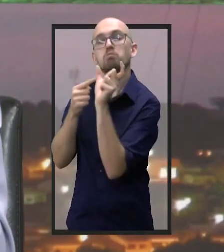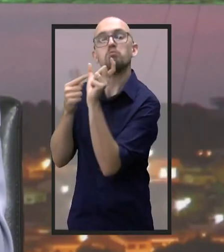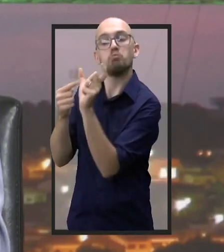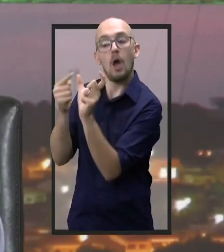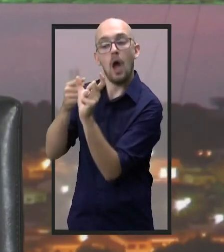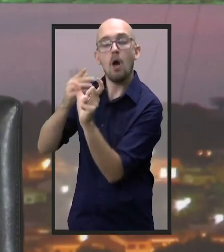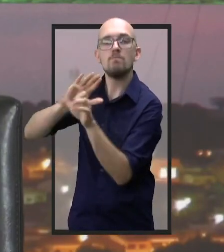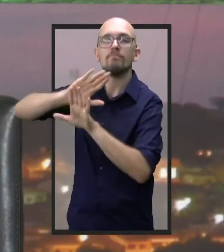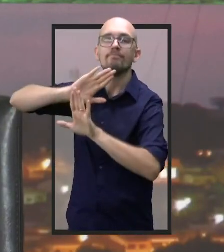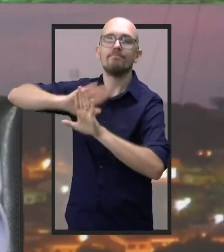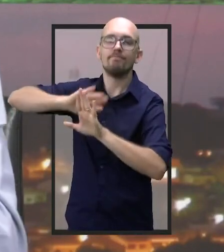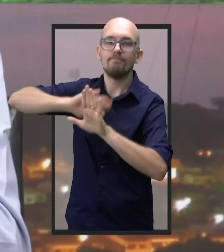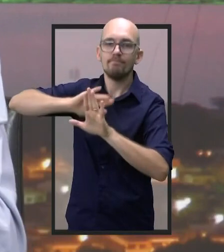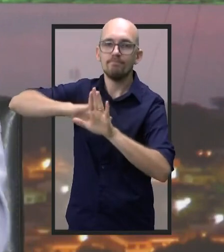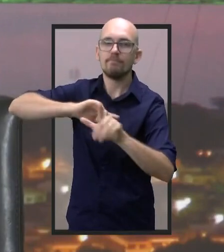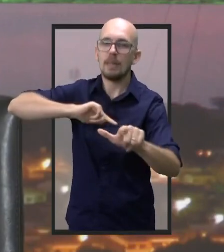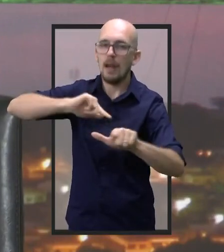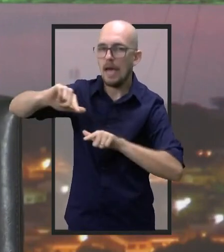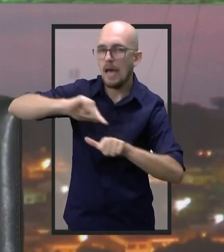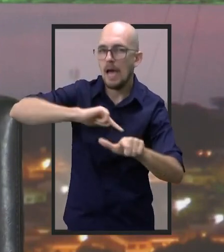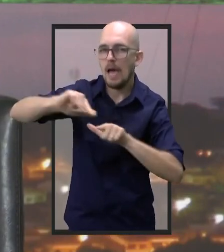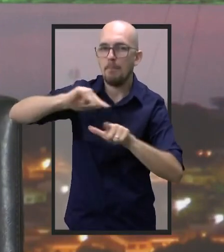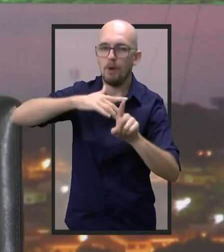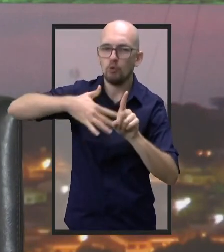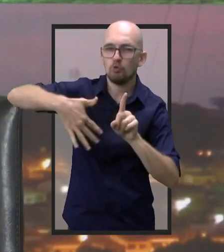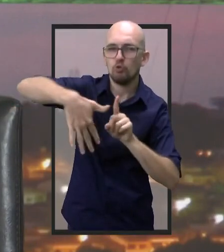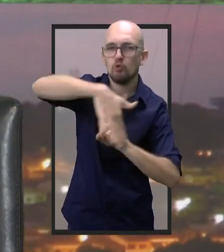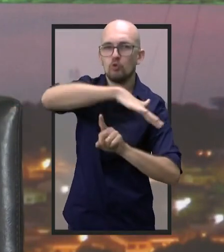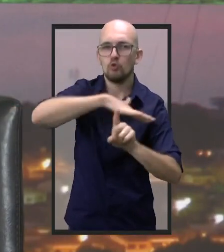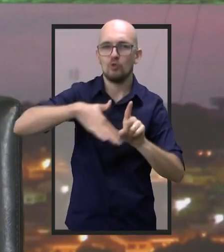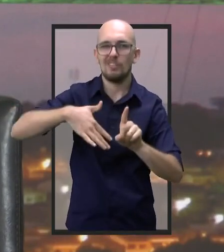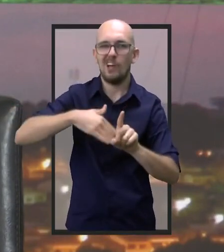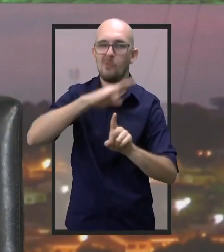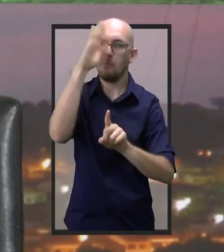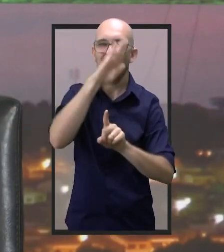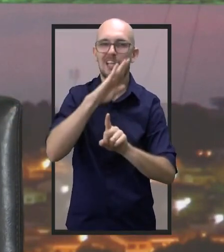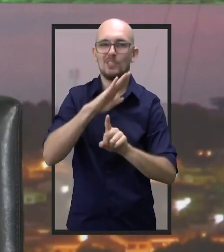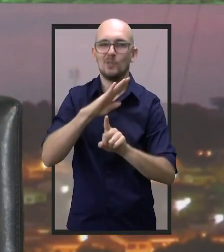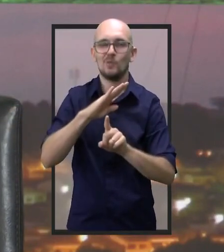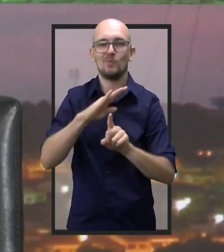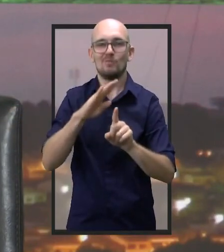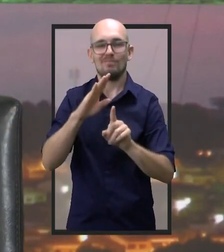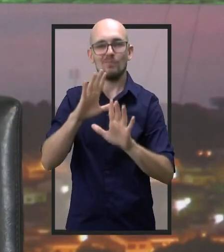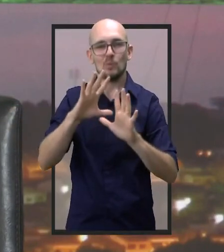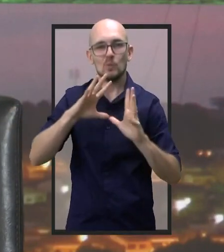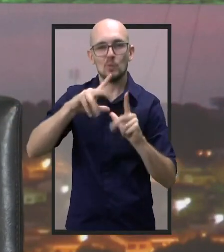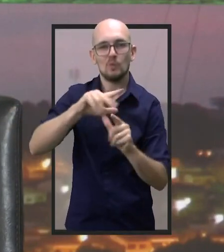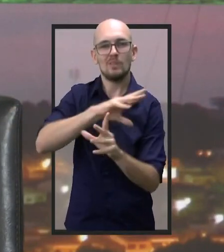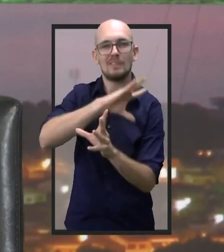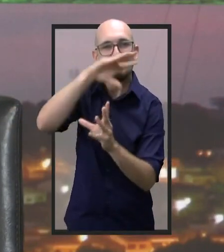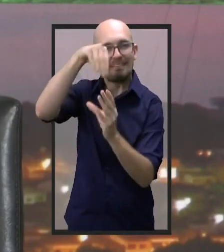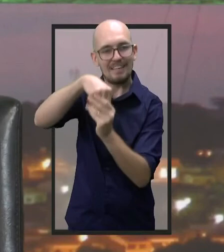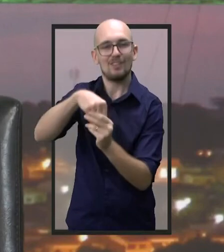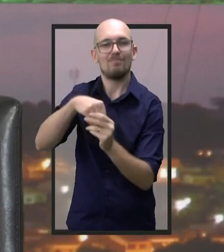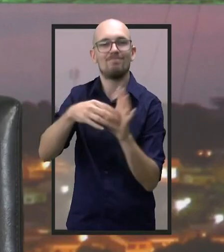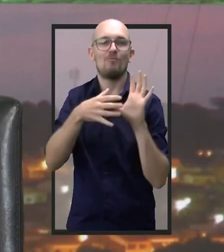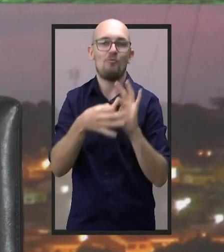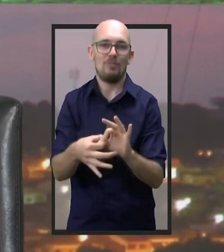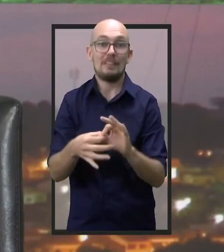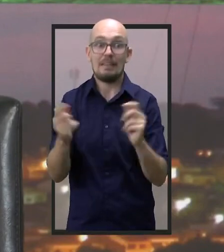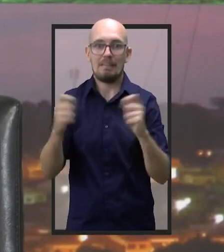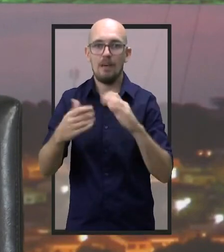regional, esse esforço de Estado, esse esforço de nação, tem que estar no contexto. Isso nos capacita e nos ranqueia